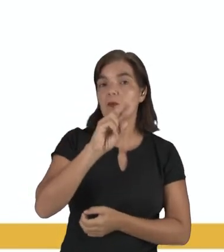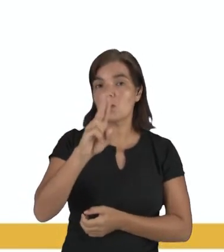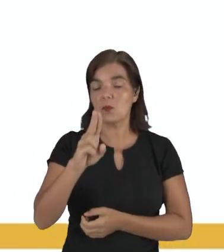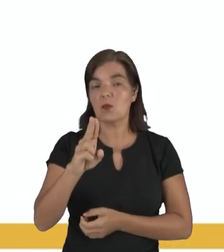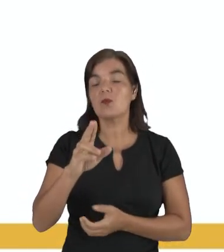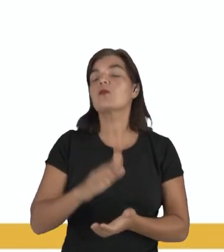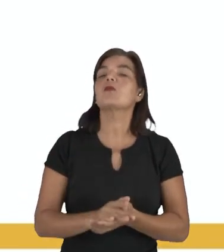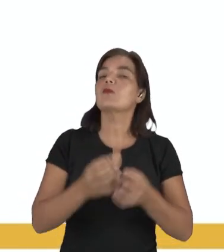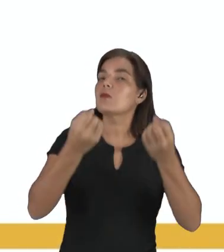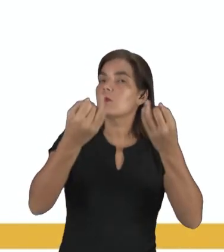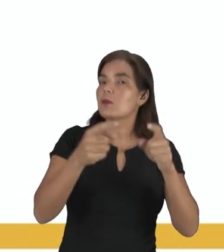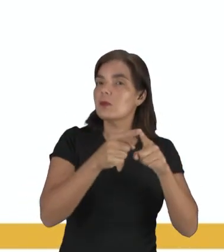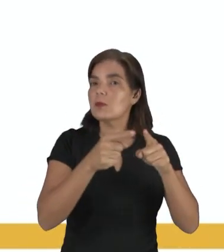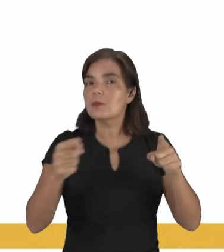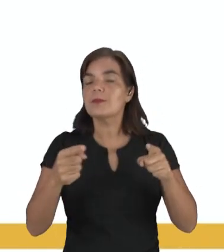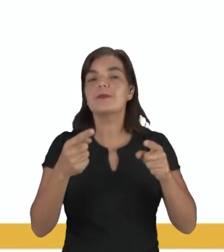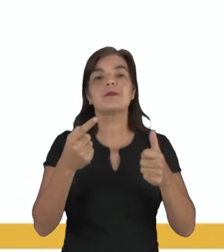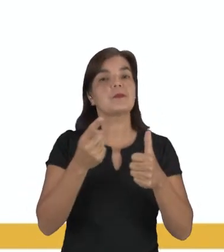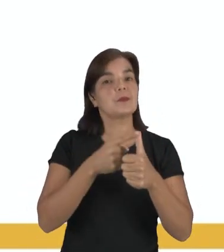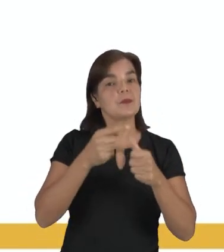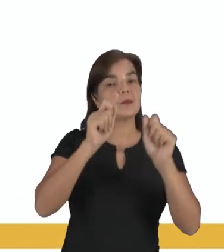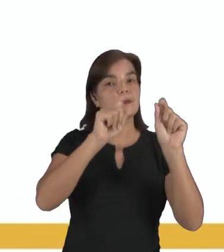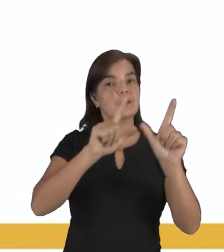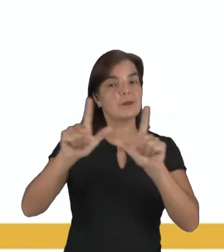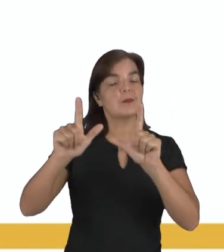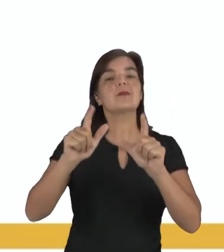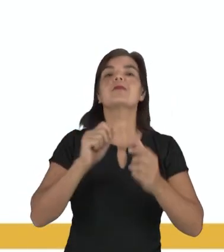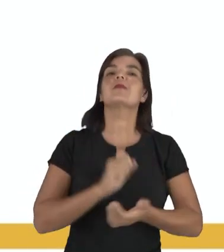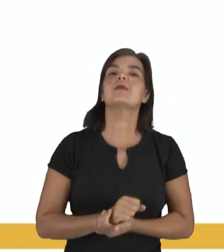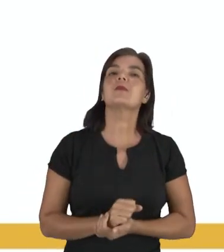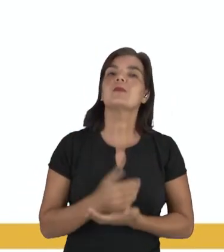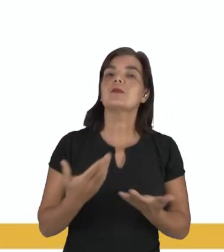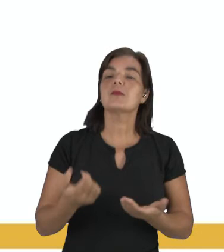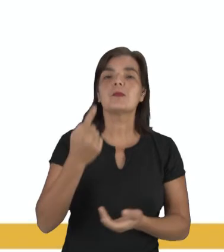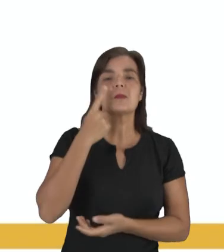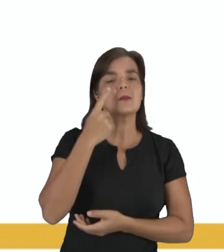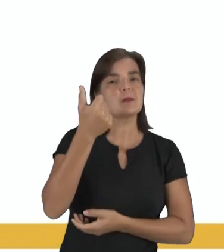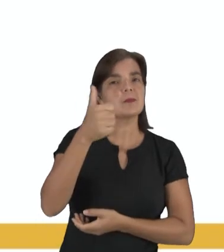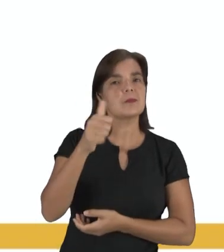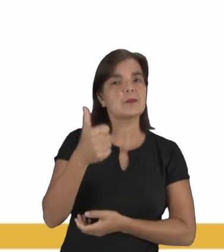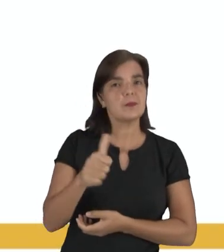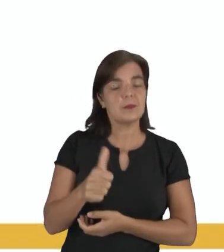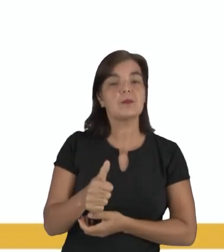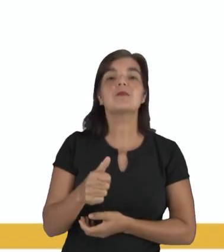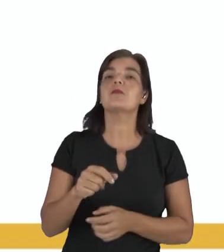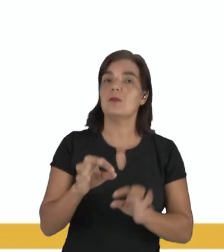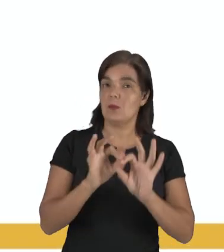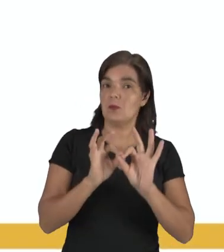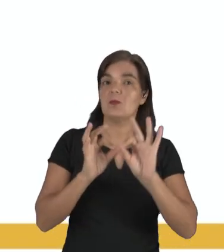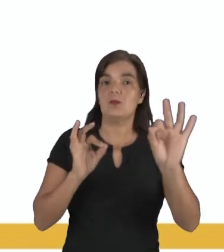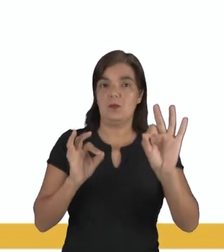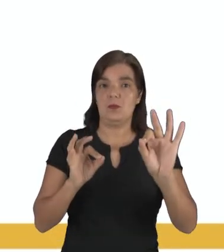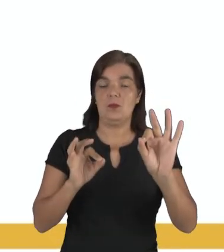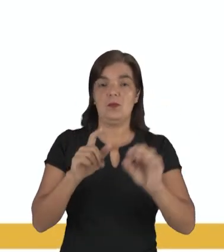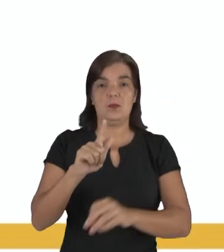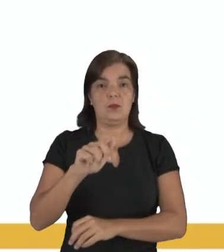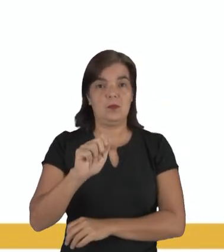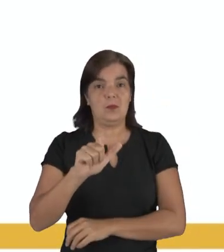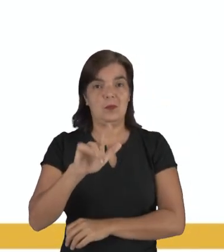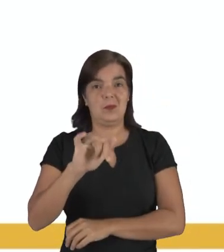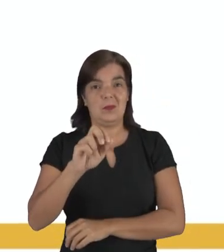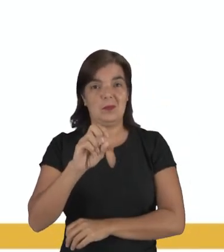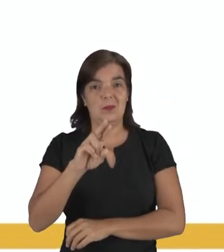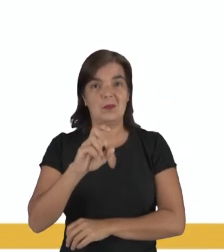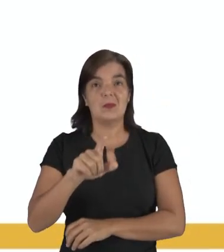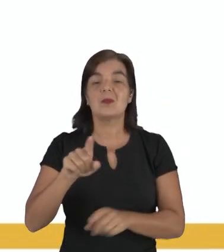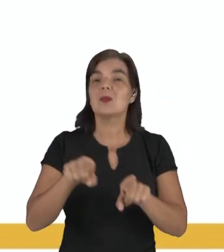questão temporal que eu trouxe no primeiro slide, que foi aquela linha do tempo. Se tu verificar, há uma distância entre Galileu e